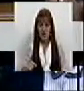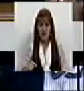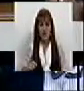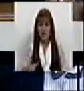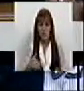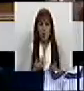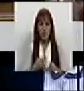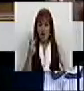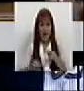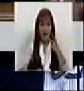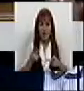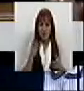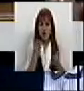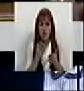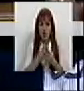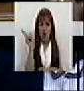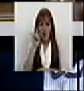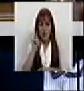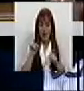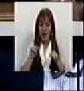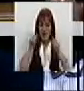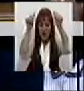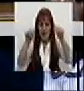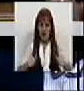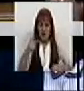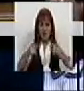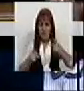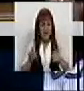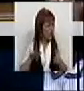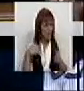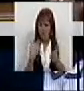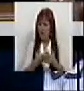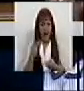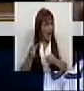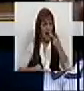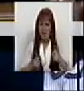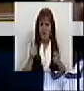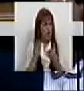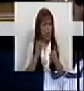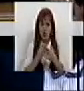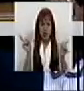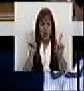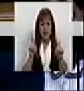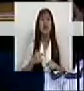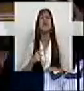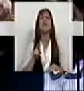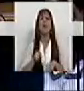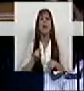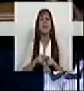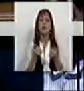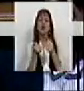ele não serve para avaliar as escolas. Este ranking não serve para avaliar as escolas. E vamos ao que